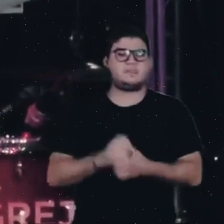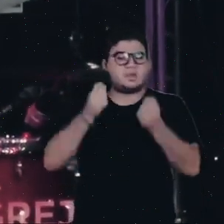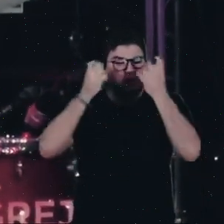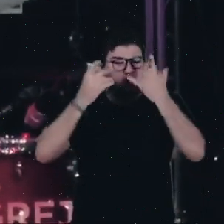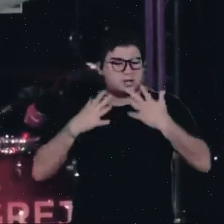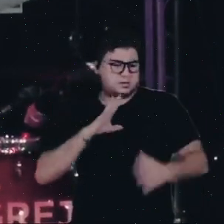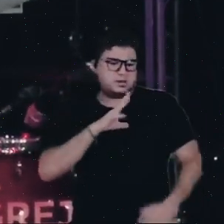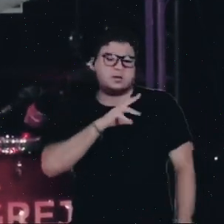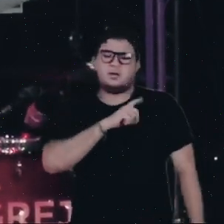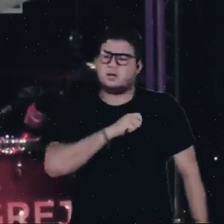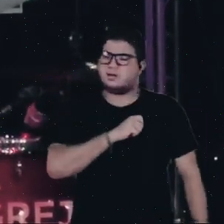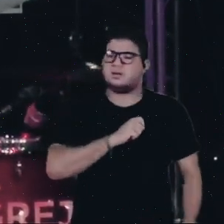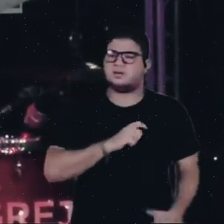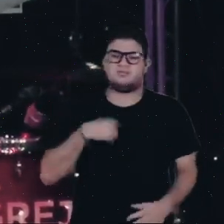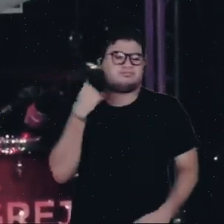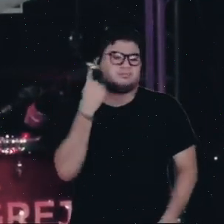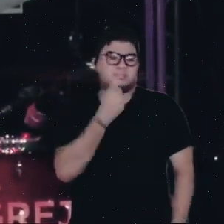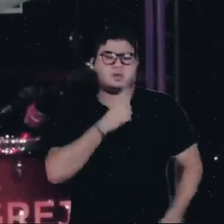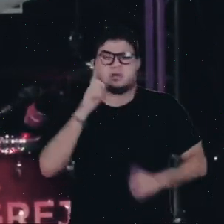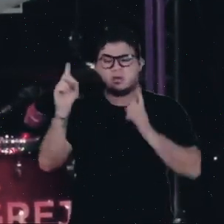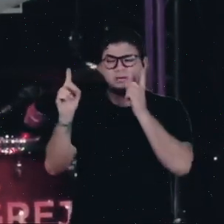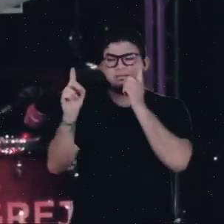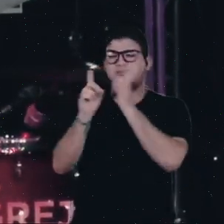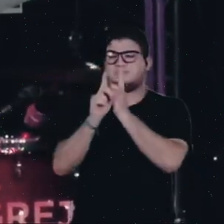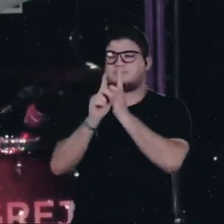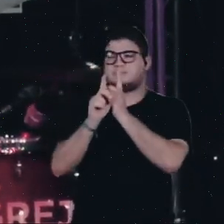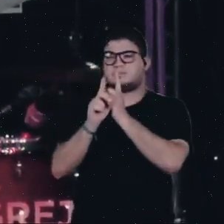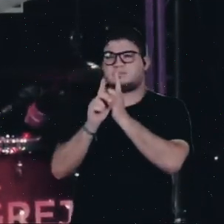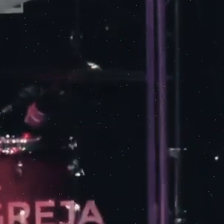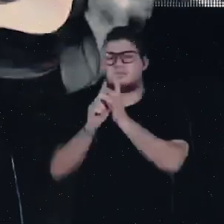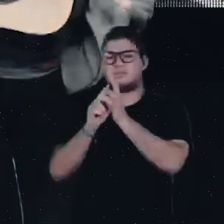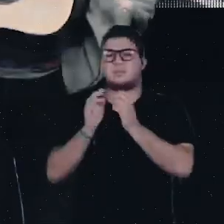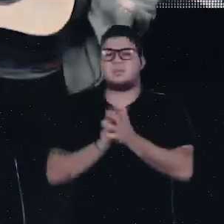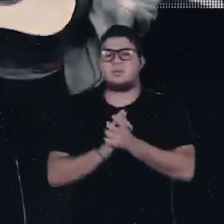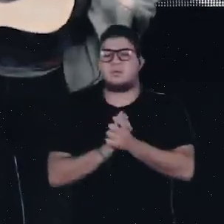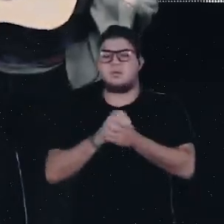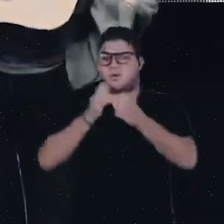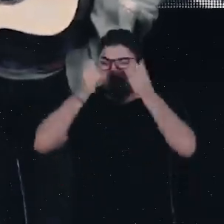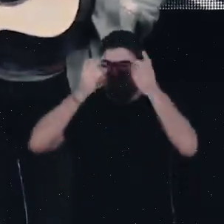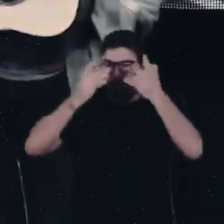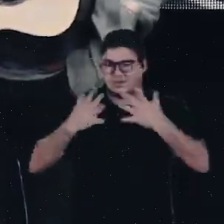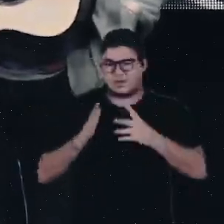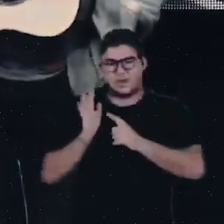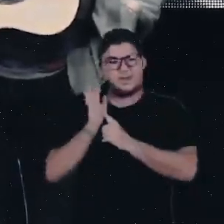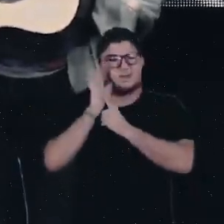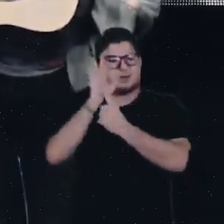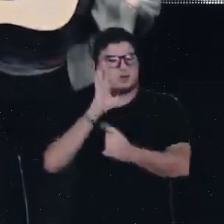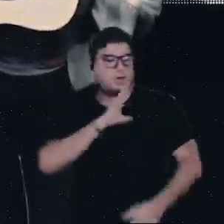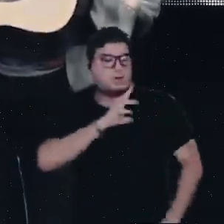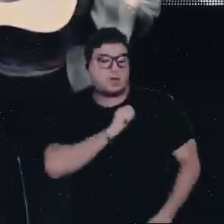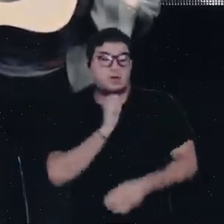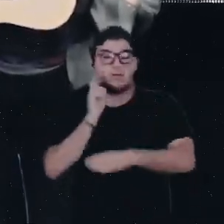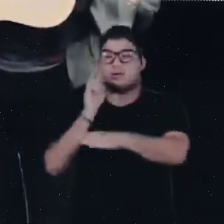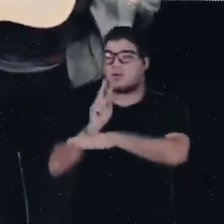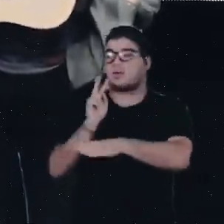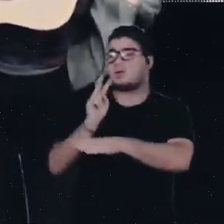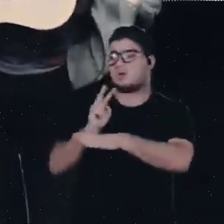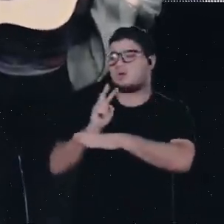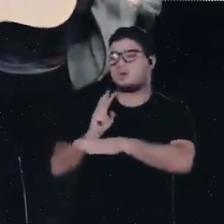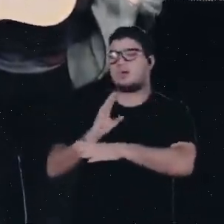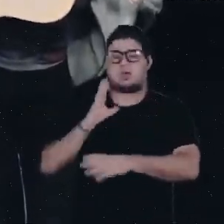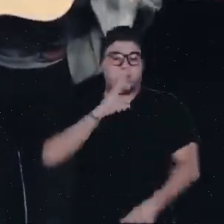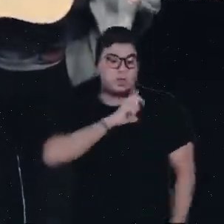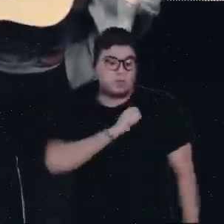Por isso que a gente vai encontrar algumas definições que mostram que o amor é cuidado, é um sentimento,